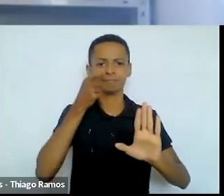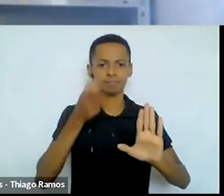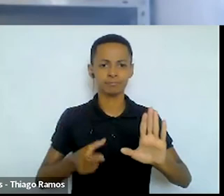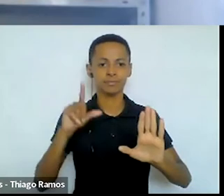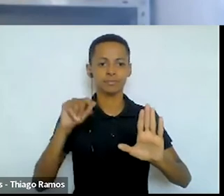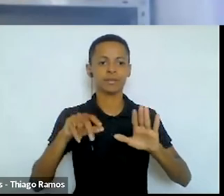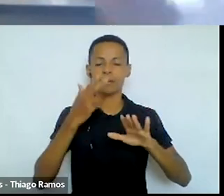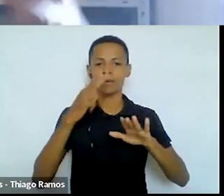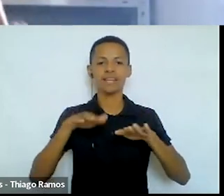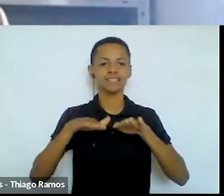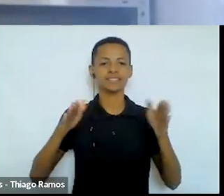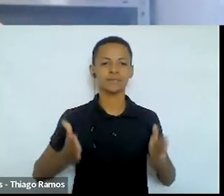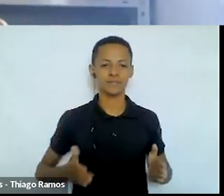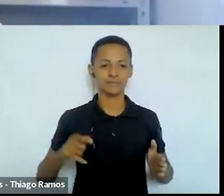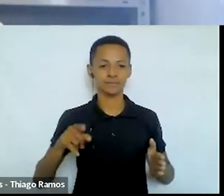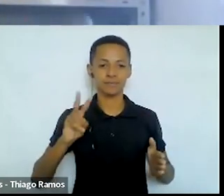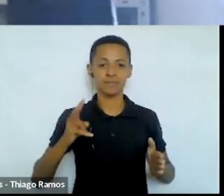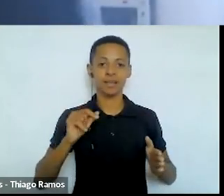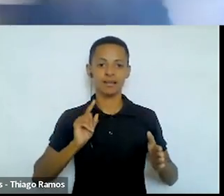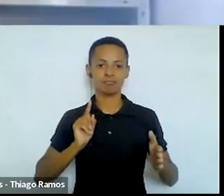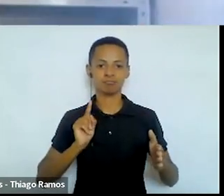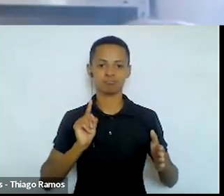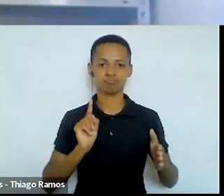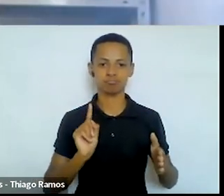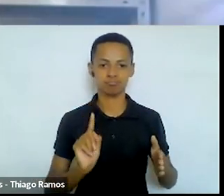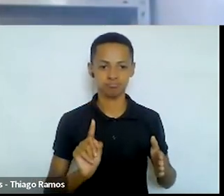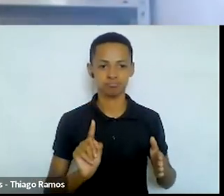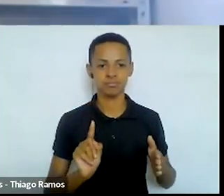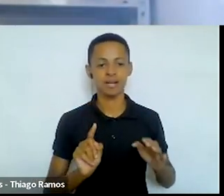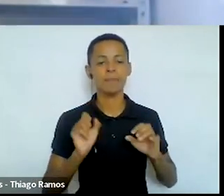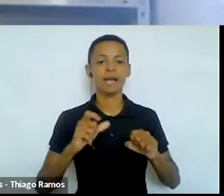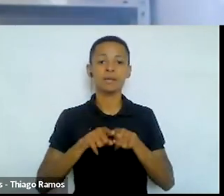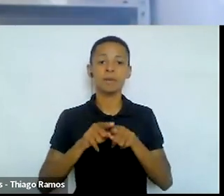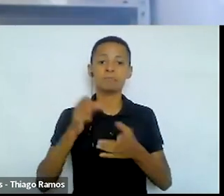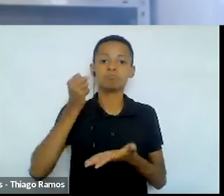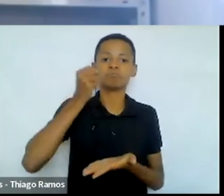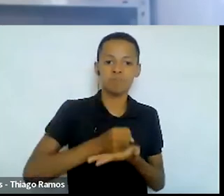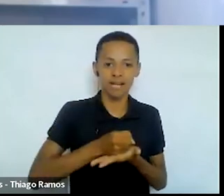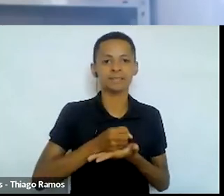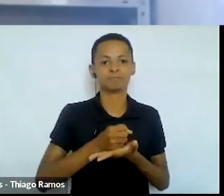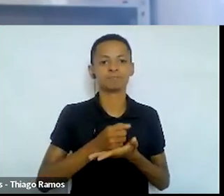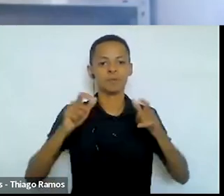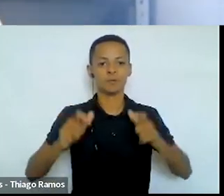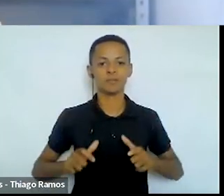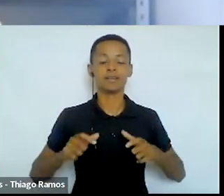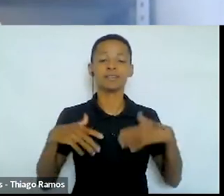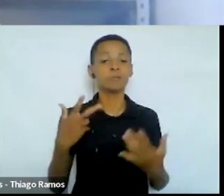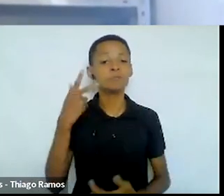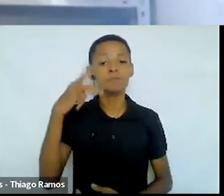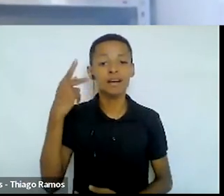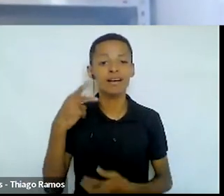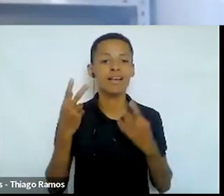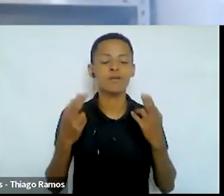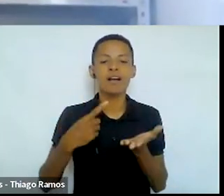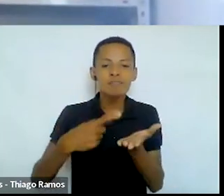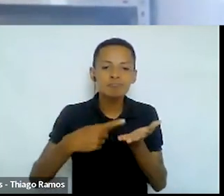que, ao mesmo tempo, aproxima, mas que marca posições, né? A política é negociação e a gente